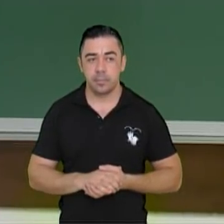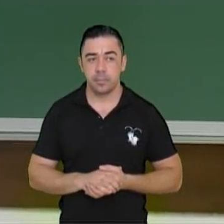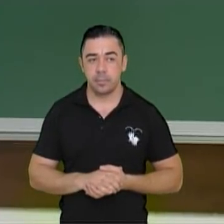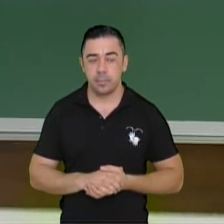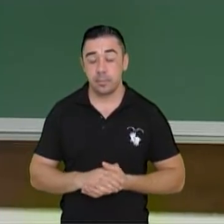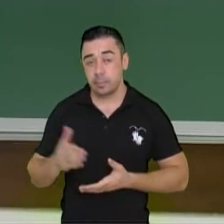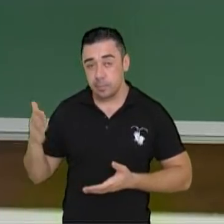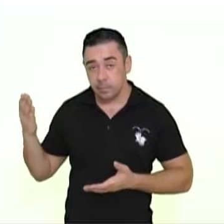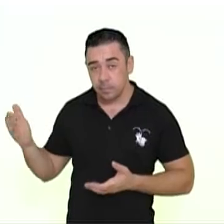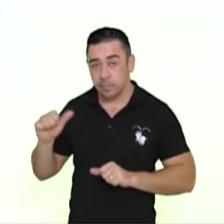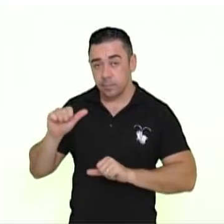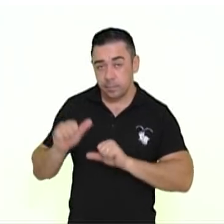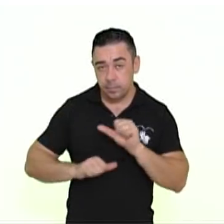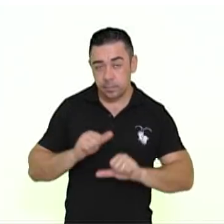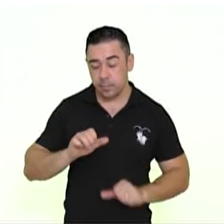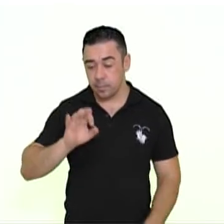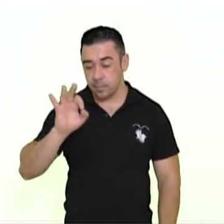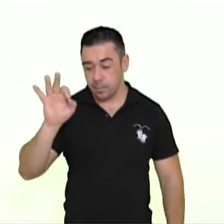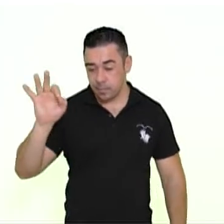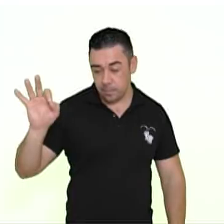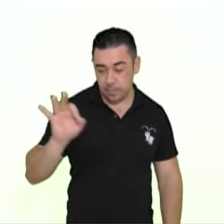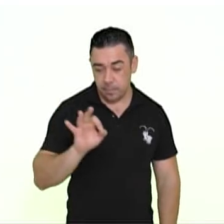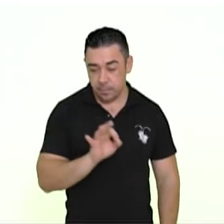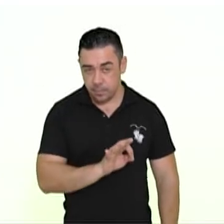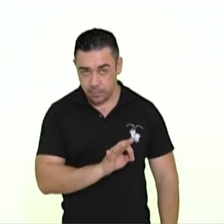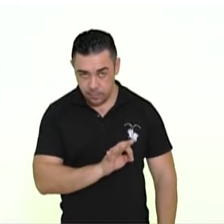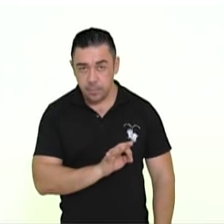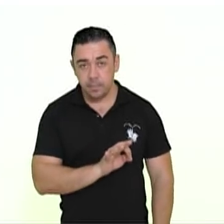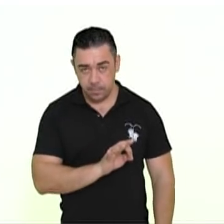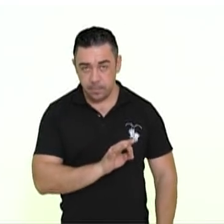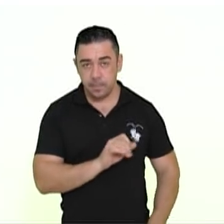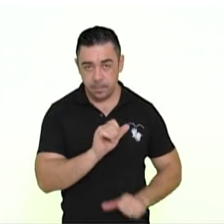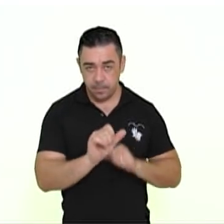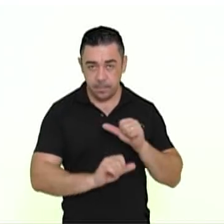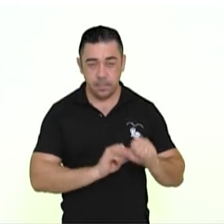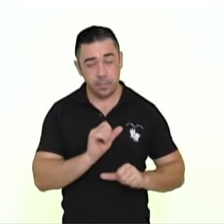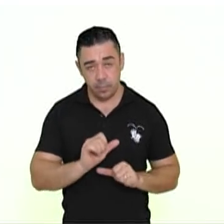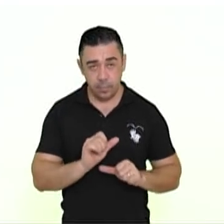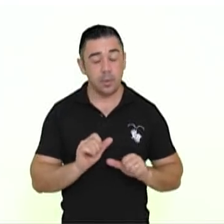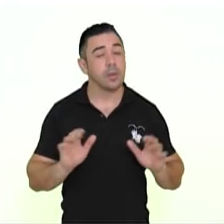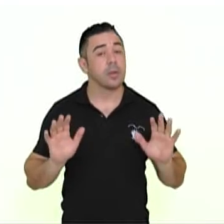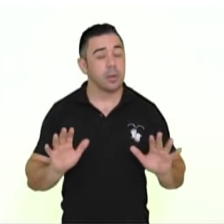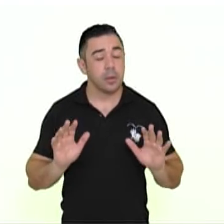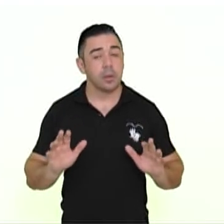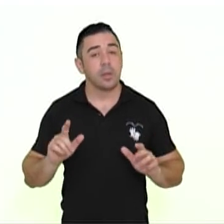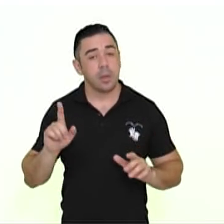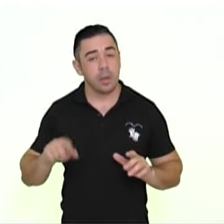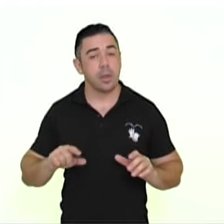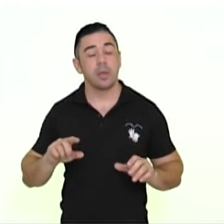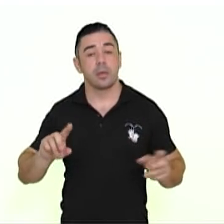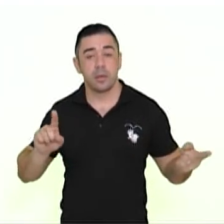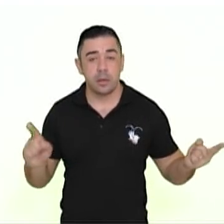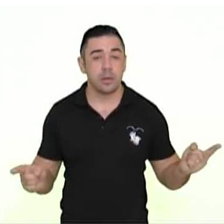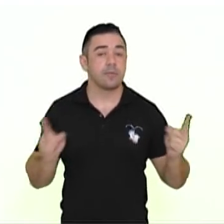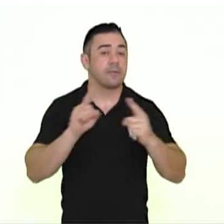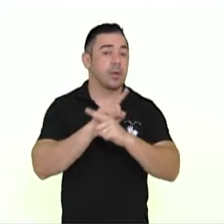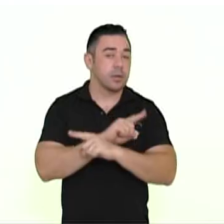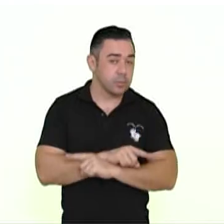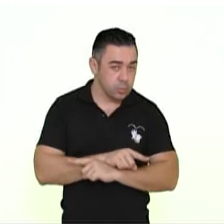Aqui, para transformar um número decimal em porcentagem, basta fazer a